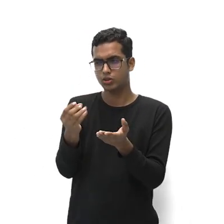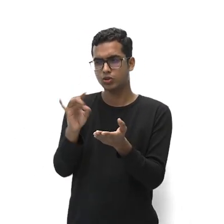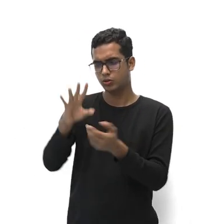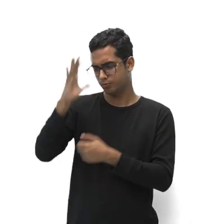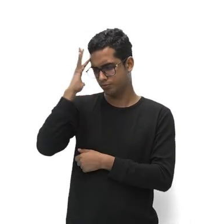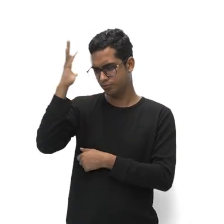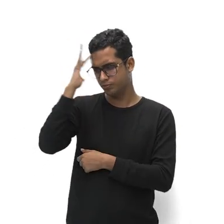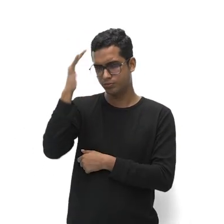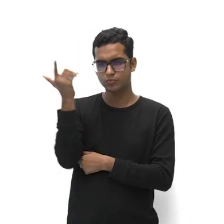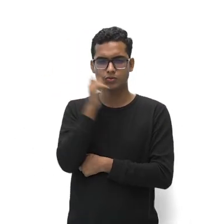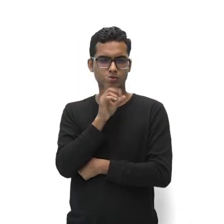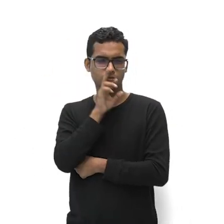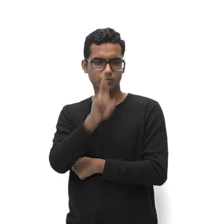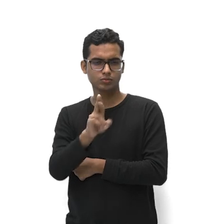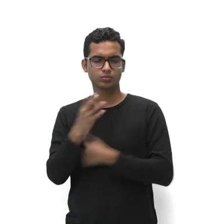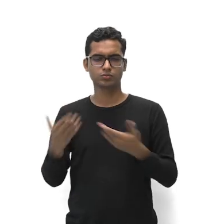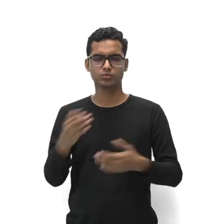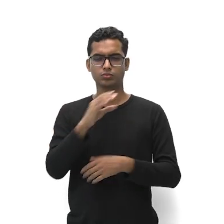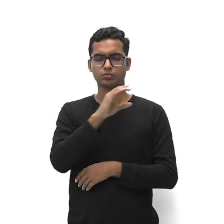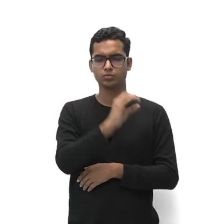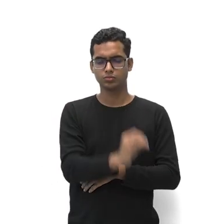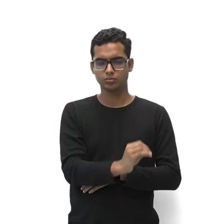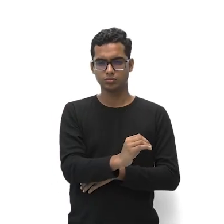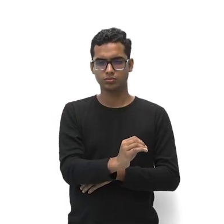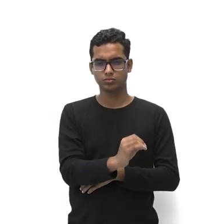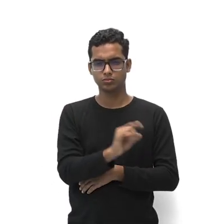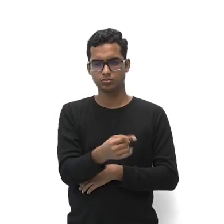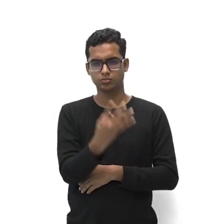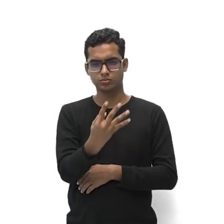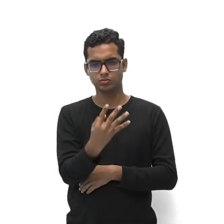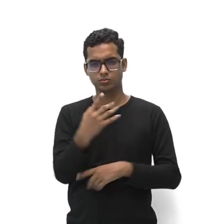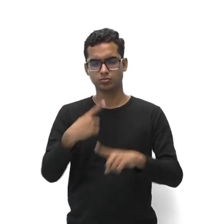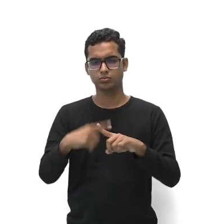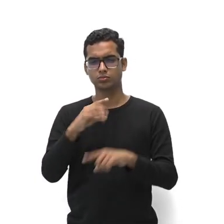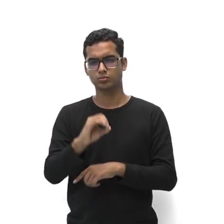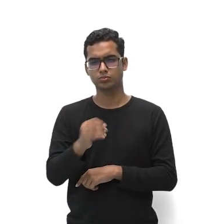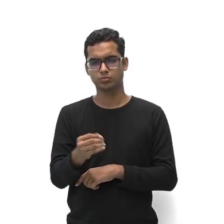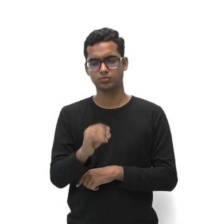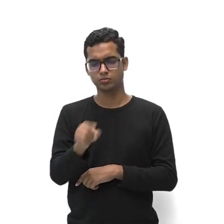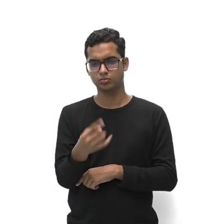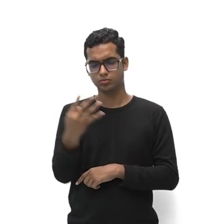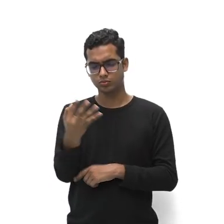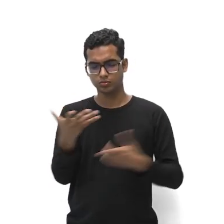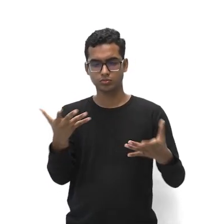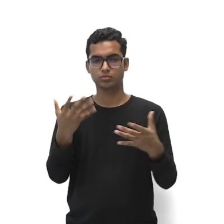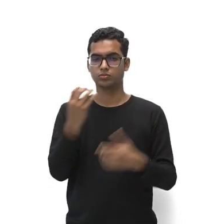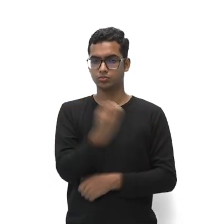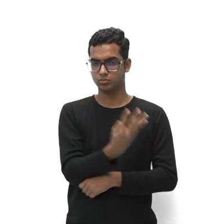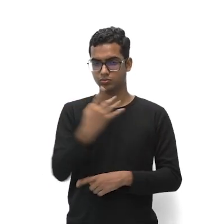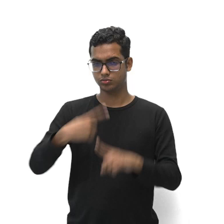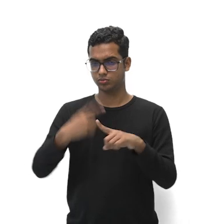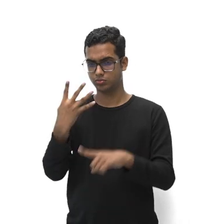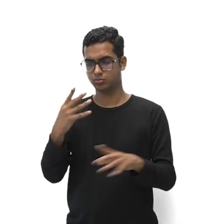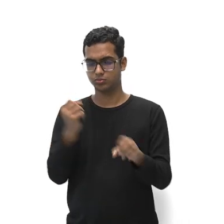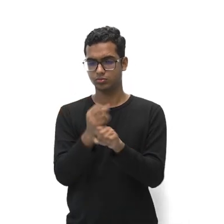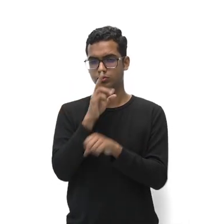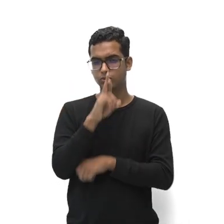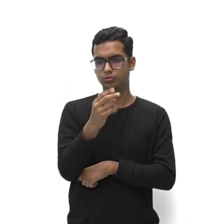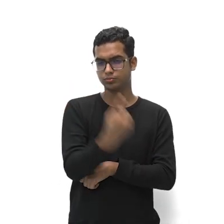0,4. Isso daqui dá o quê? 4 vezes 4 dá o quê? Vai dar 16, não é isso? 16,